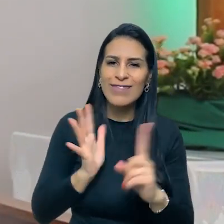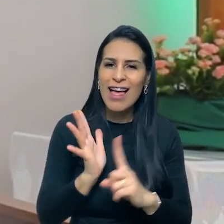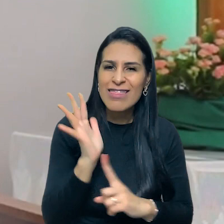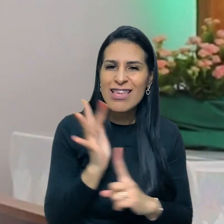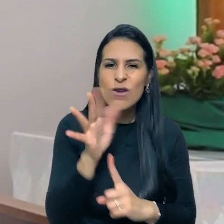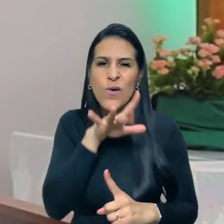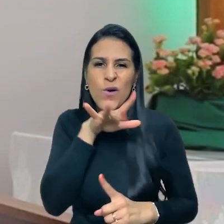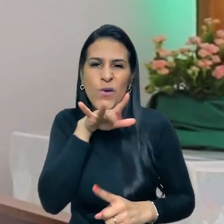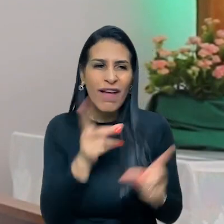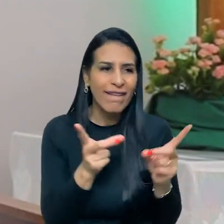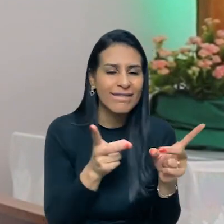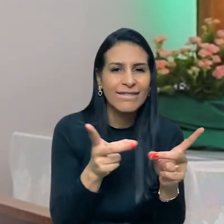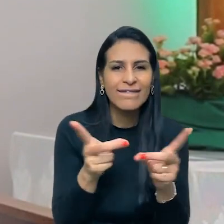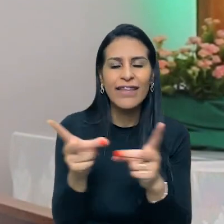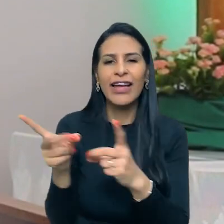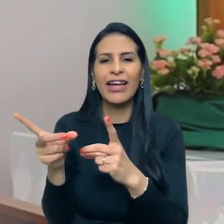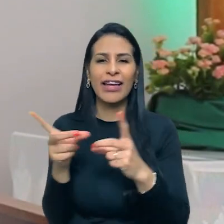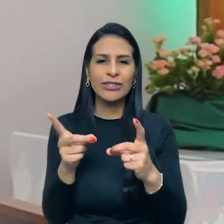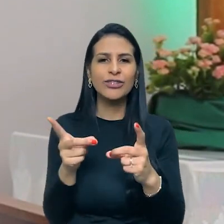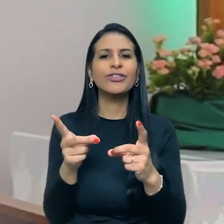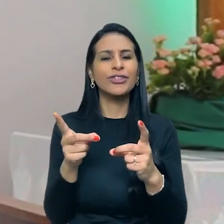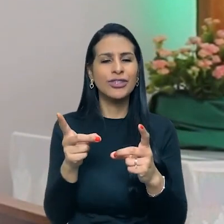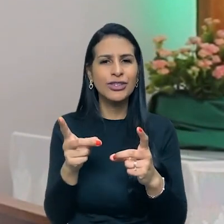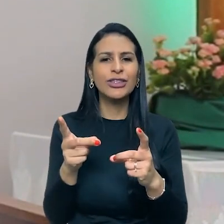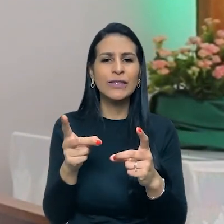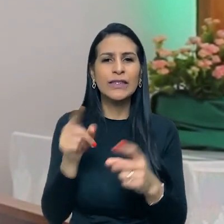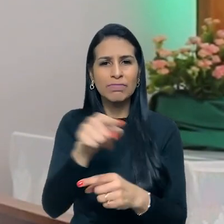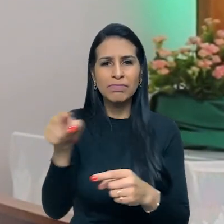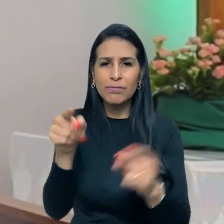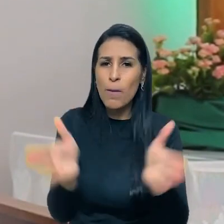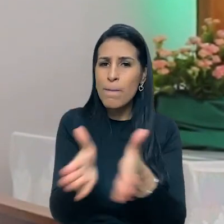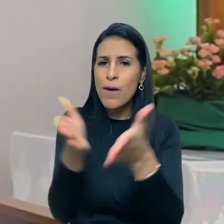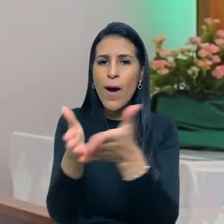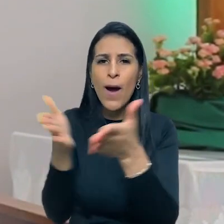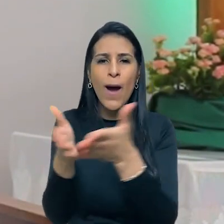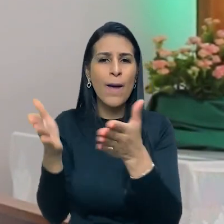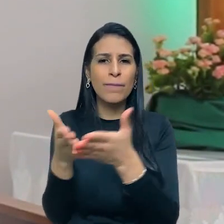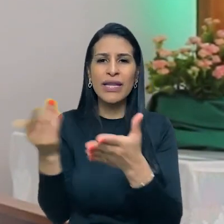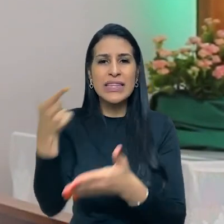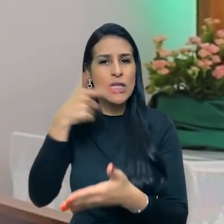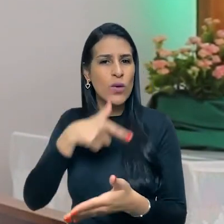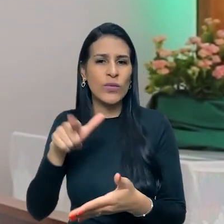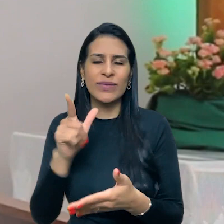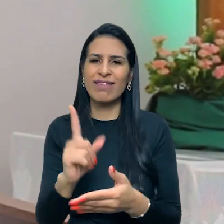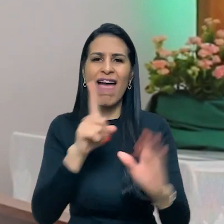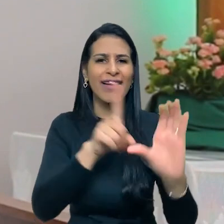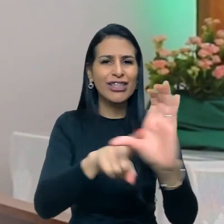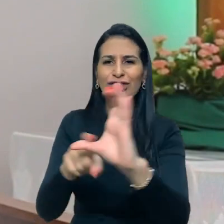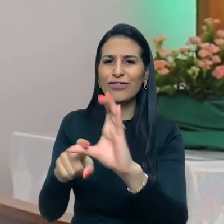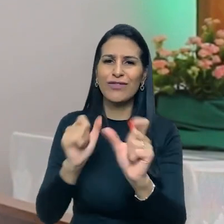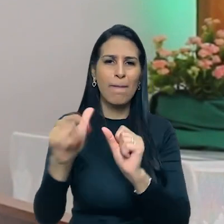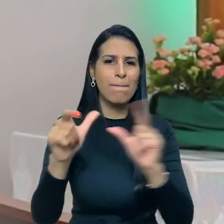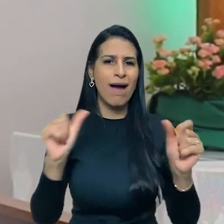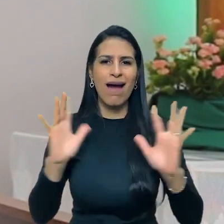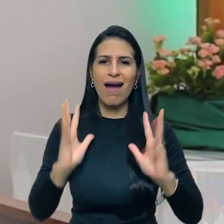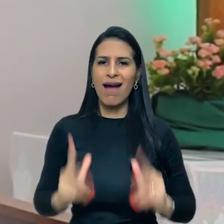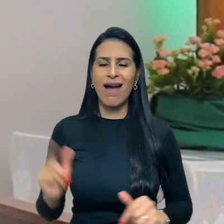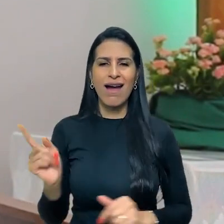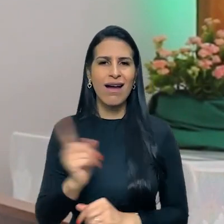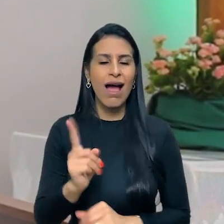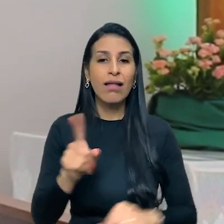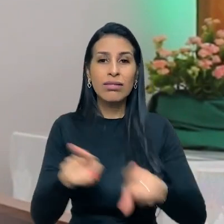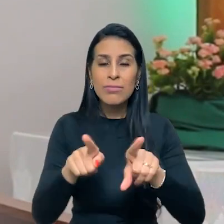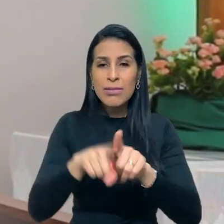e vendendo trigo que não presta. Os pobres não terão dinheiro para pagar as suas dívidas,